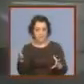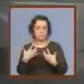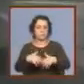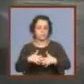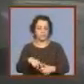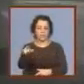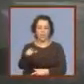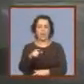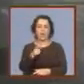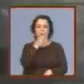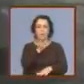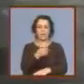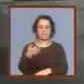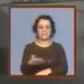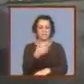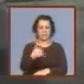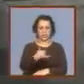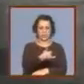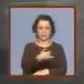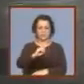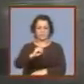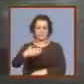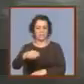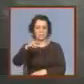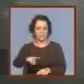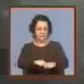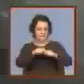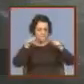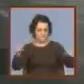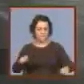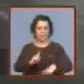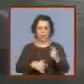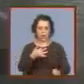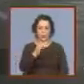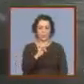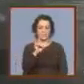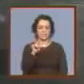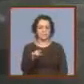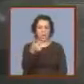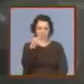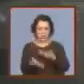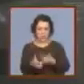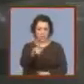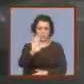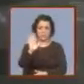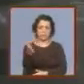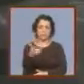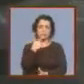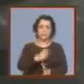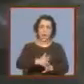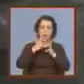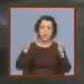o s Sea Voyager tem 207 m de comprimento e 46.000 toneladas e é o maior navio de